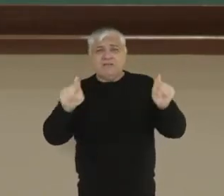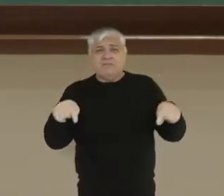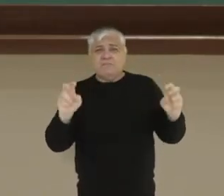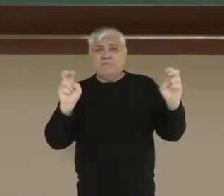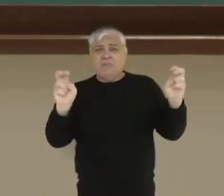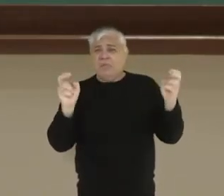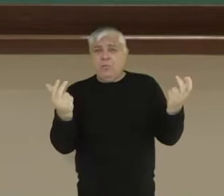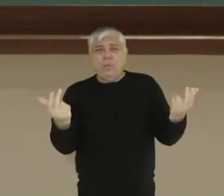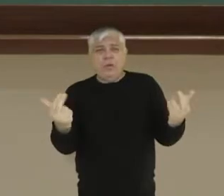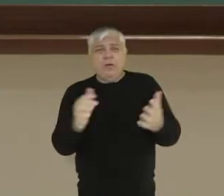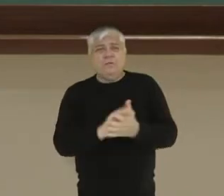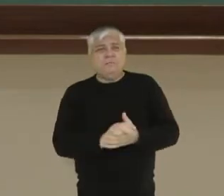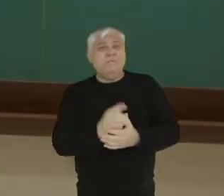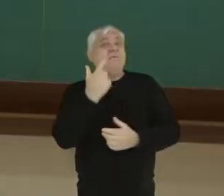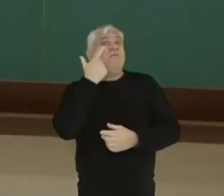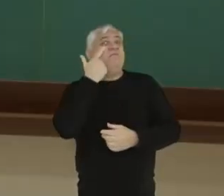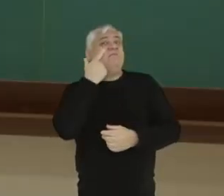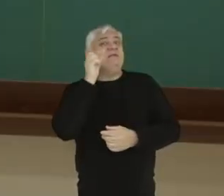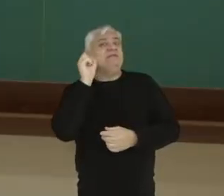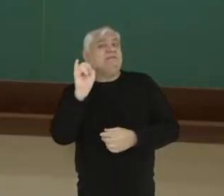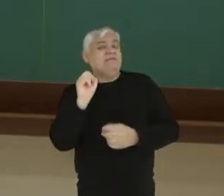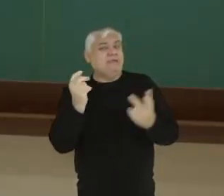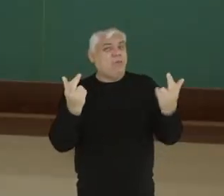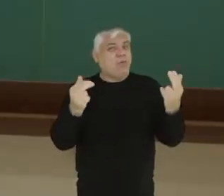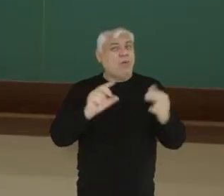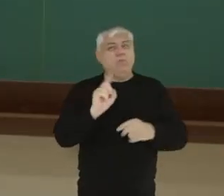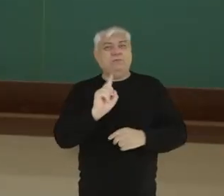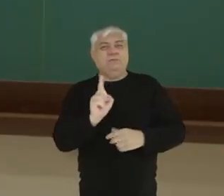igual mesmo? Vamos pensar um pouquinho.